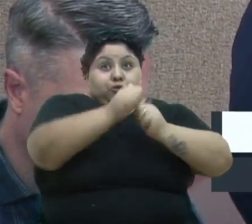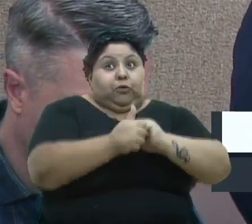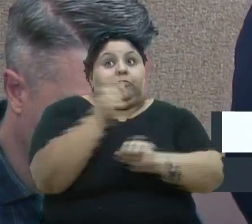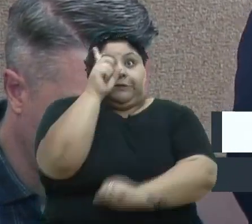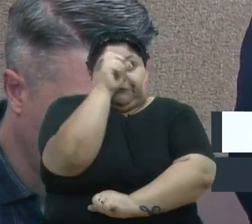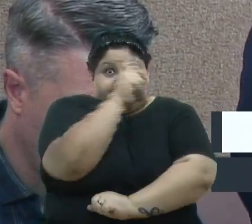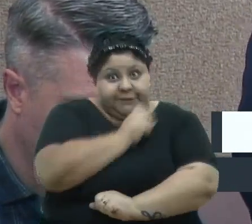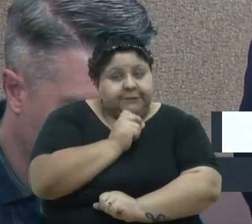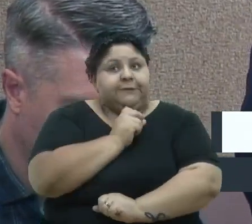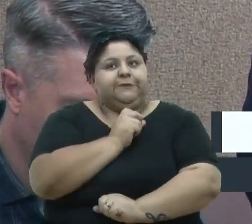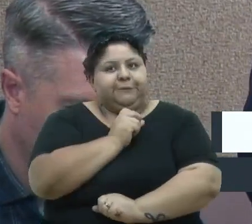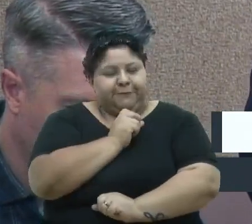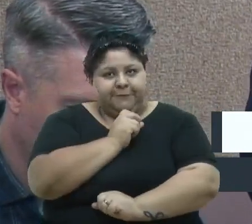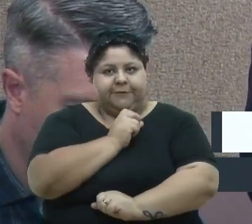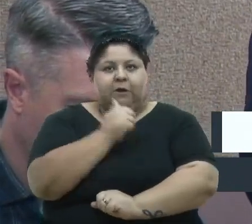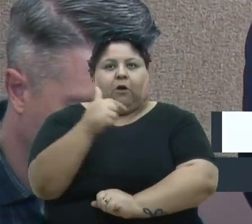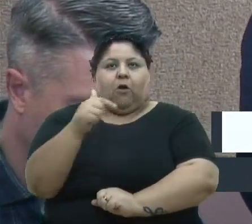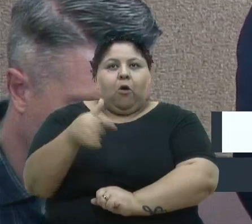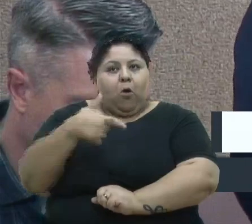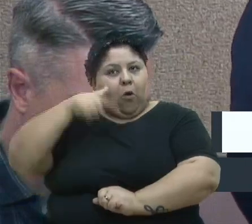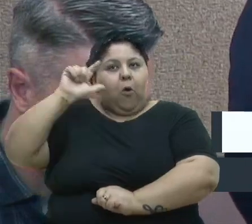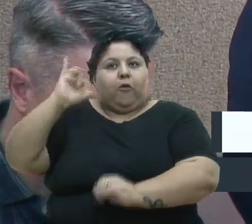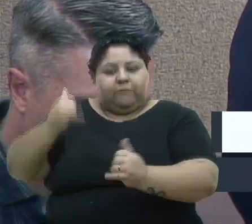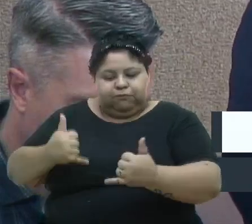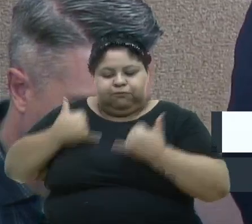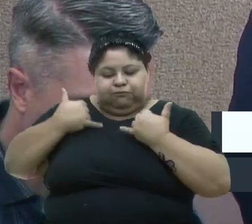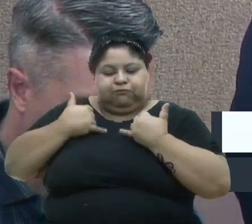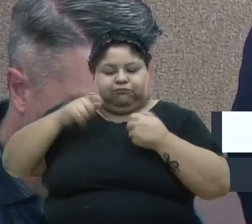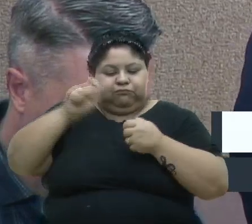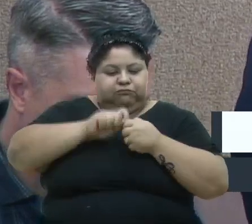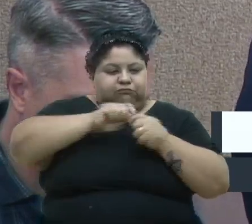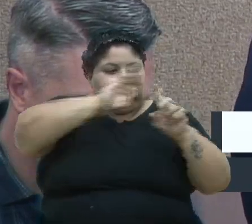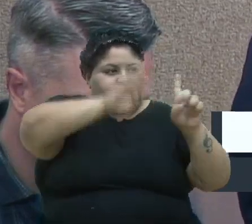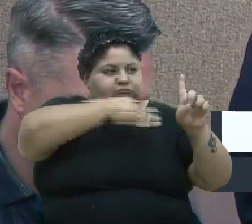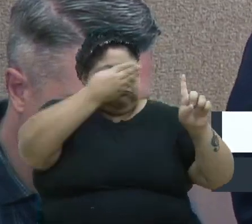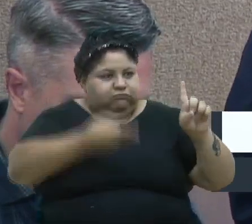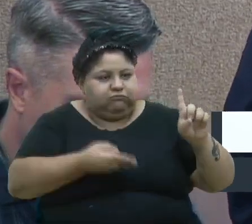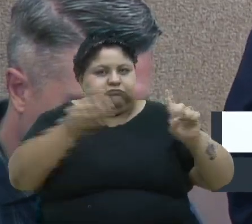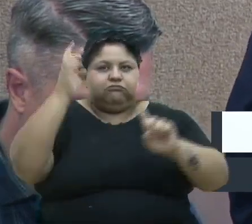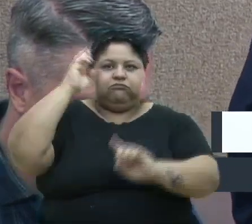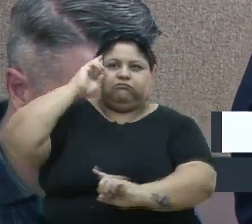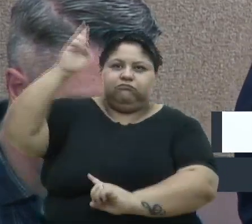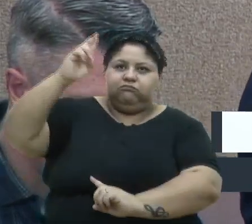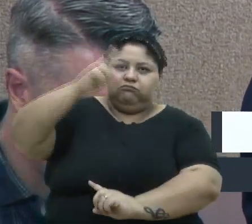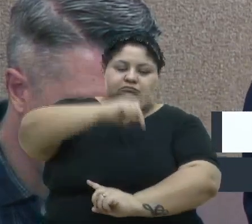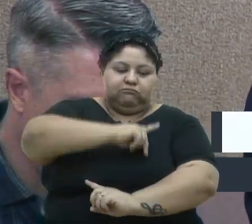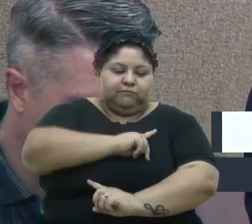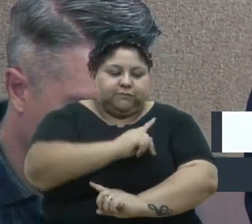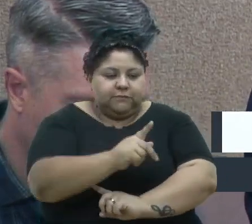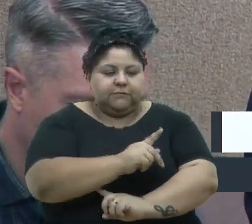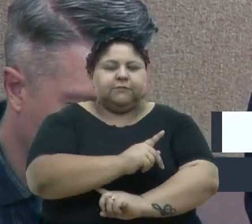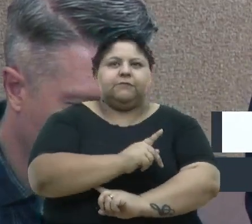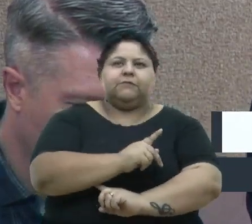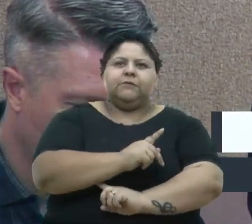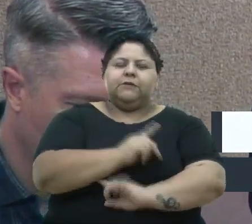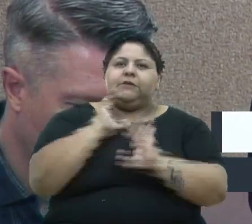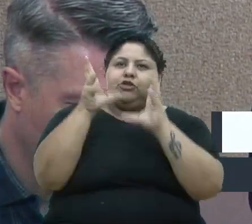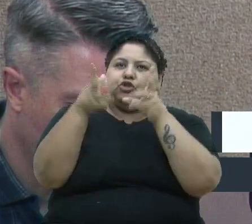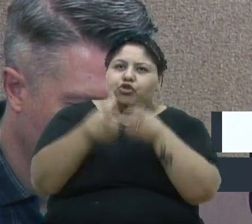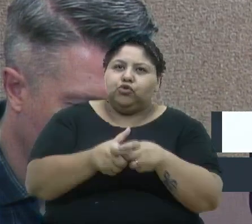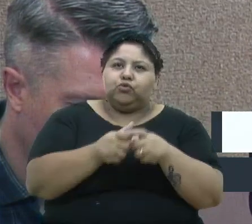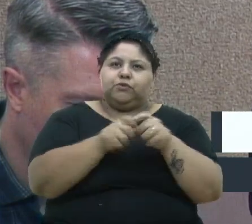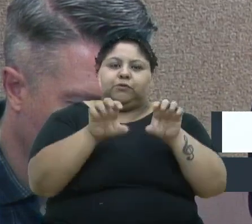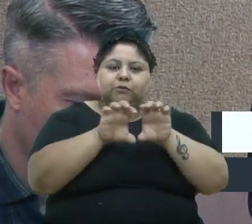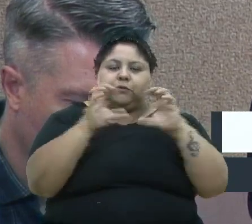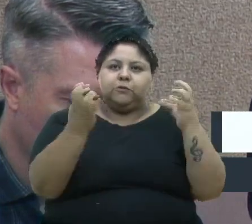tive a honra de fazer uma homenagem aqui à diretoria, ao presidente, toda a comunidade